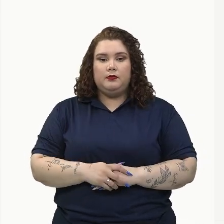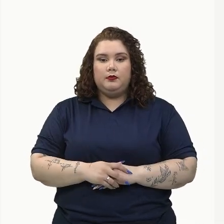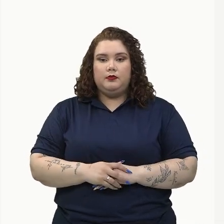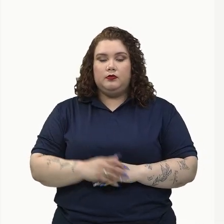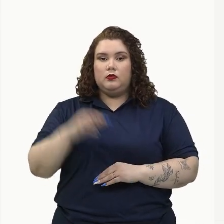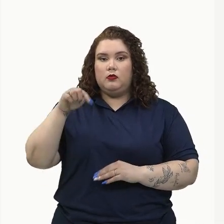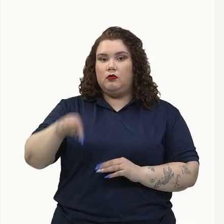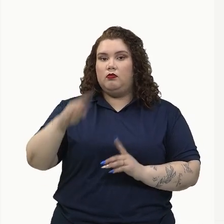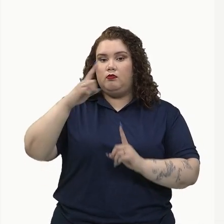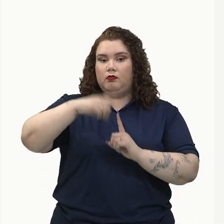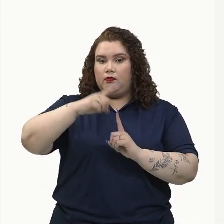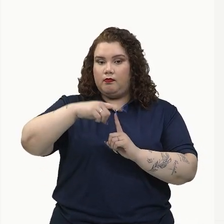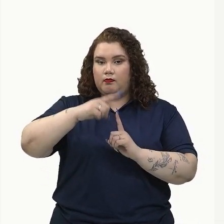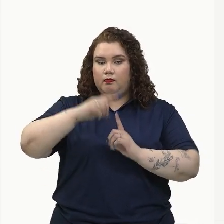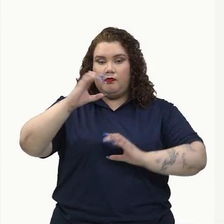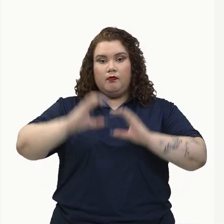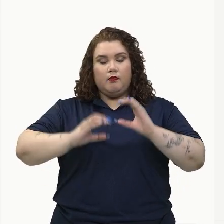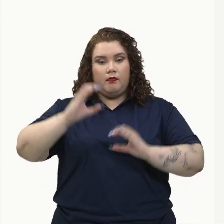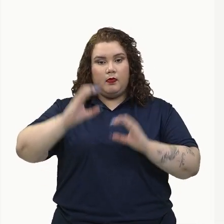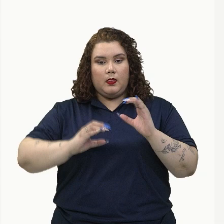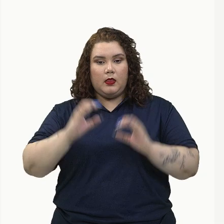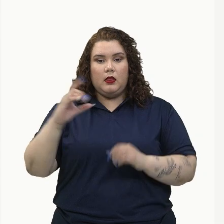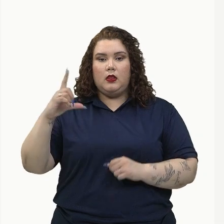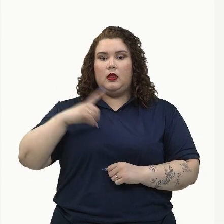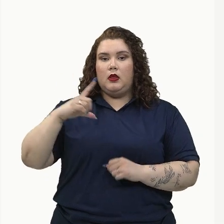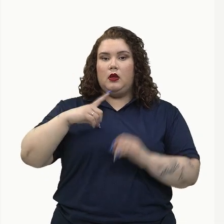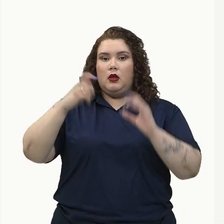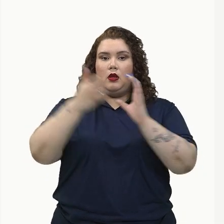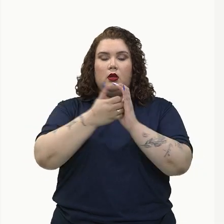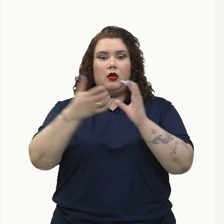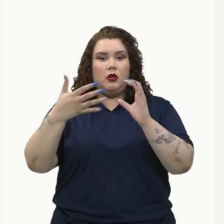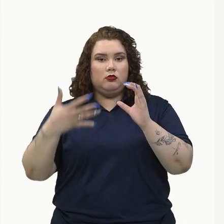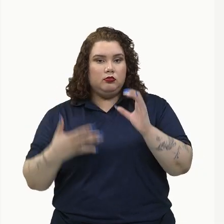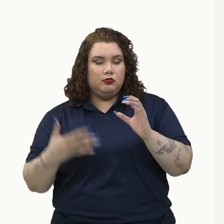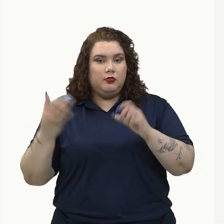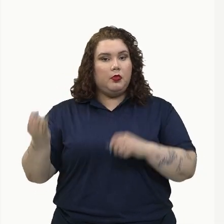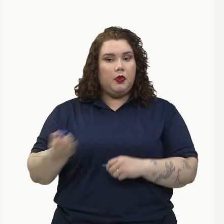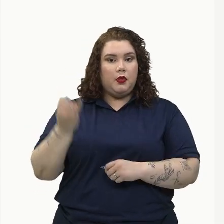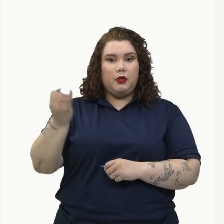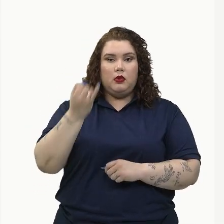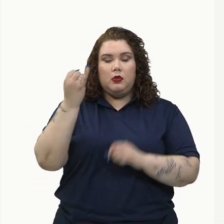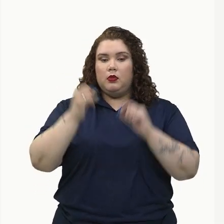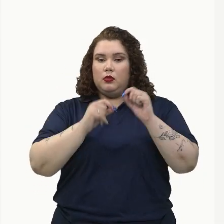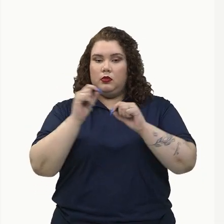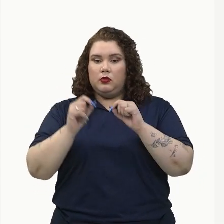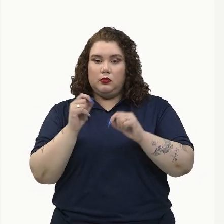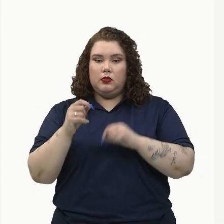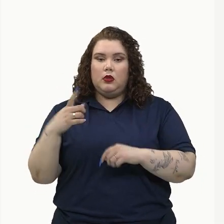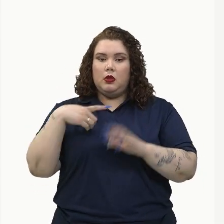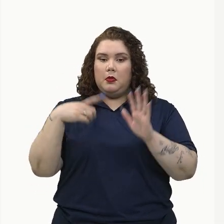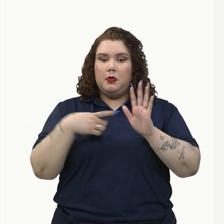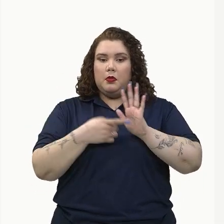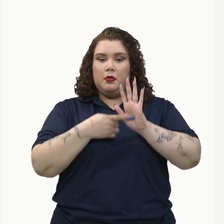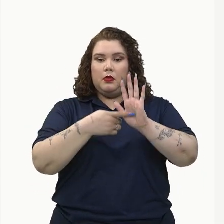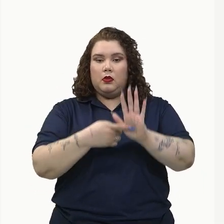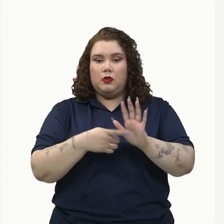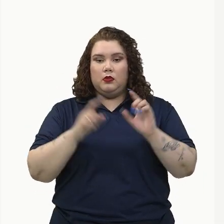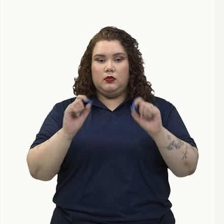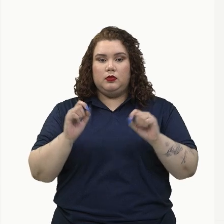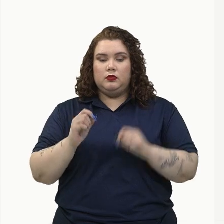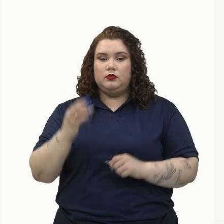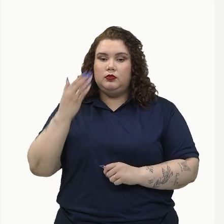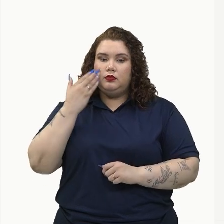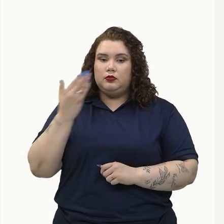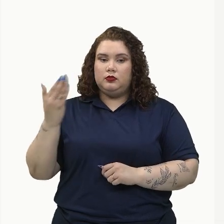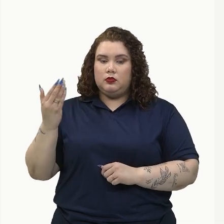Nesse tipo de circuito aí, existe uma característica muito importante, ela está destacada aqui para você.